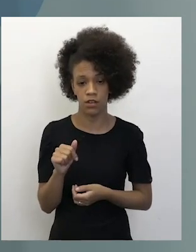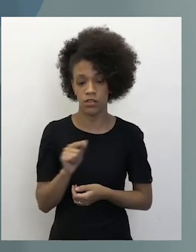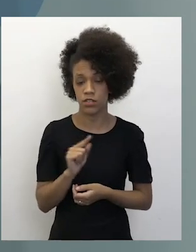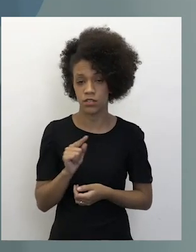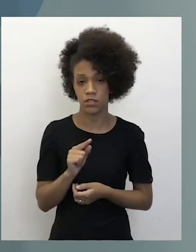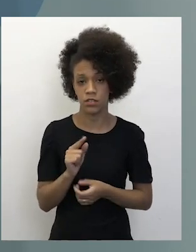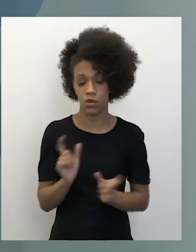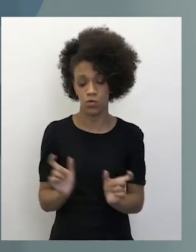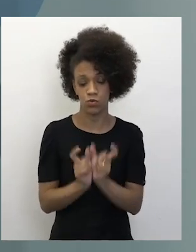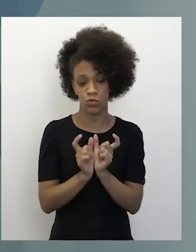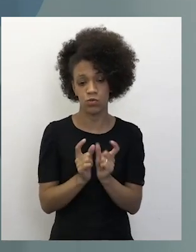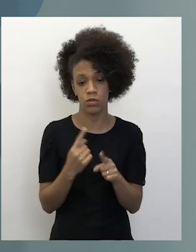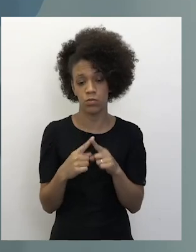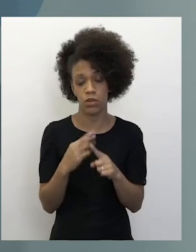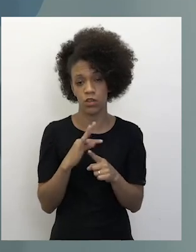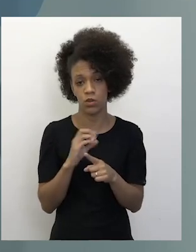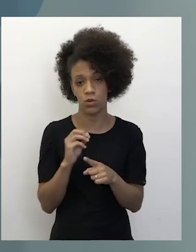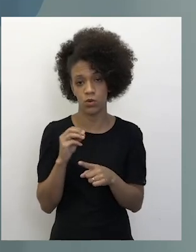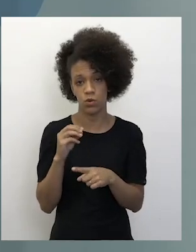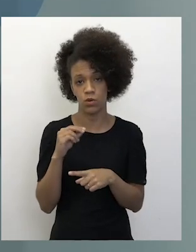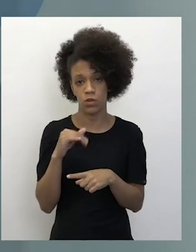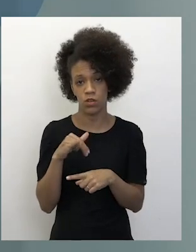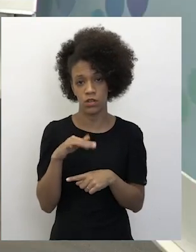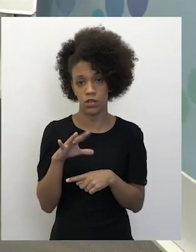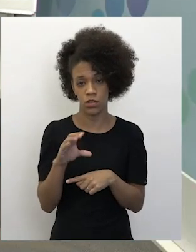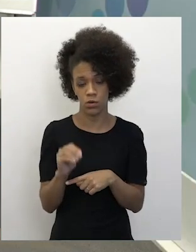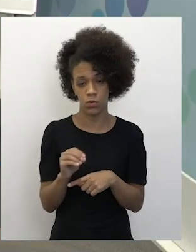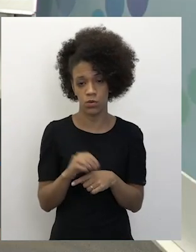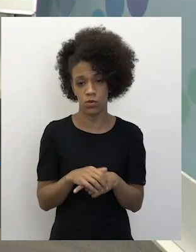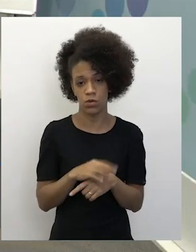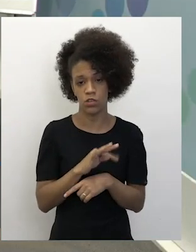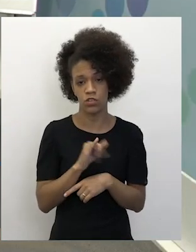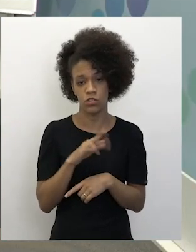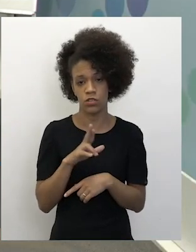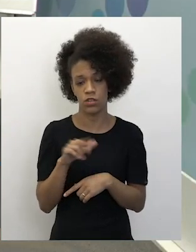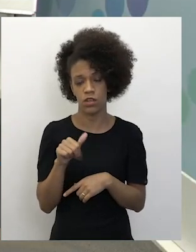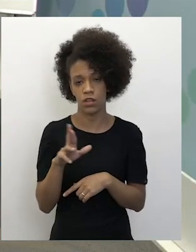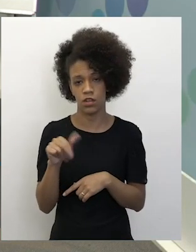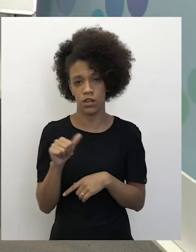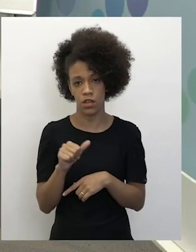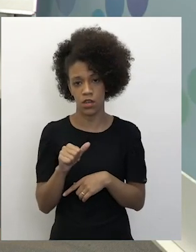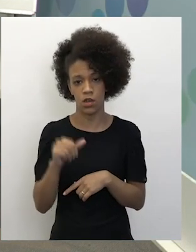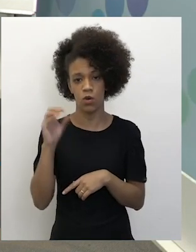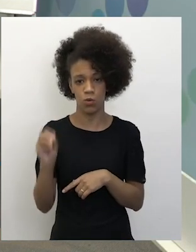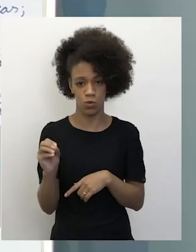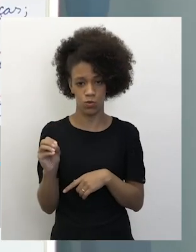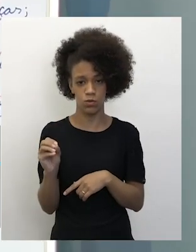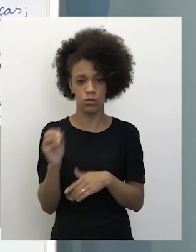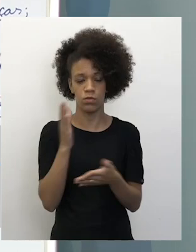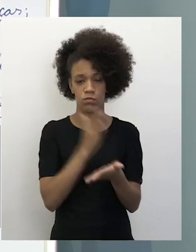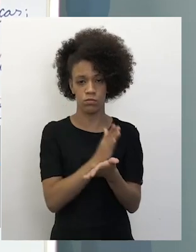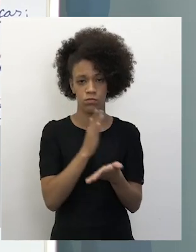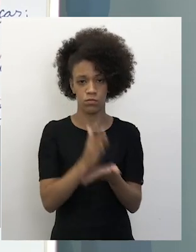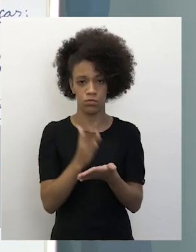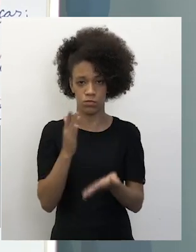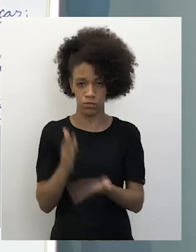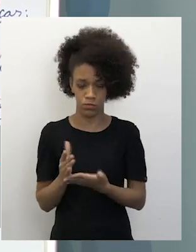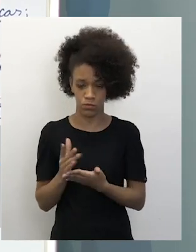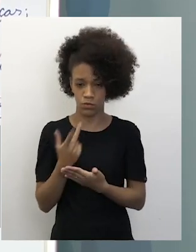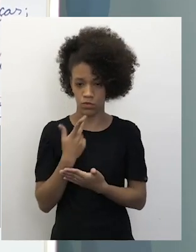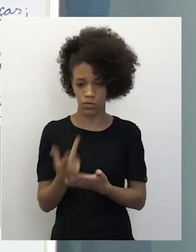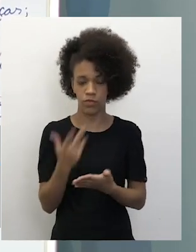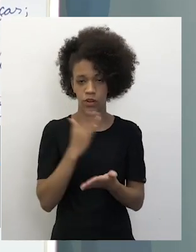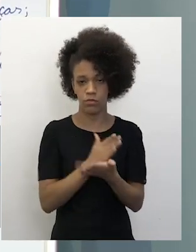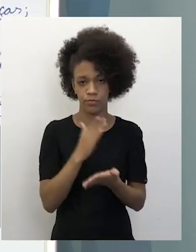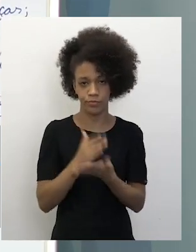outro porque é Tonico aqui você não vai juntar você não fala é tirar a ou tirar tirar a ou que eu não tenho então